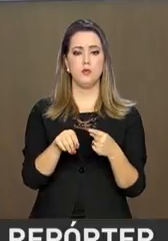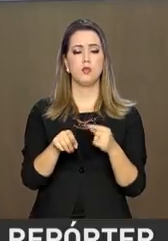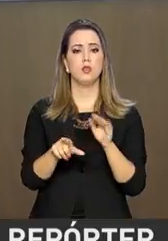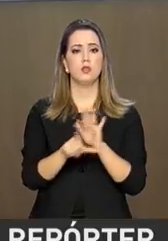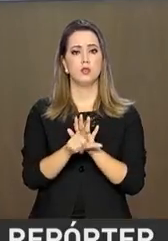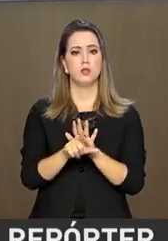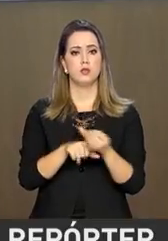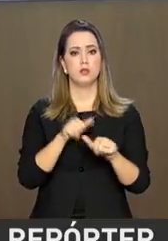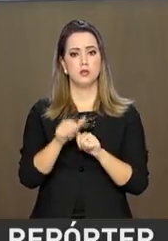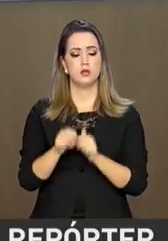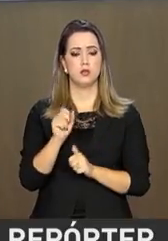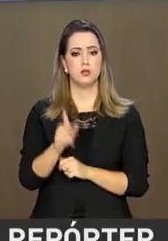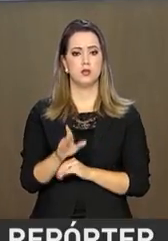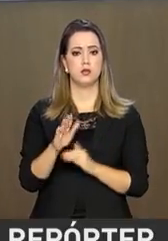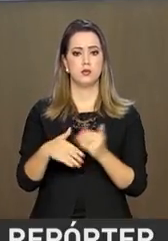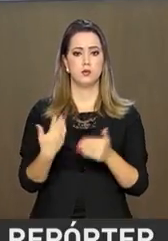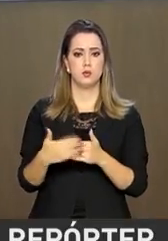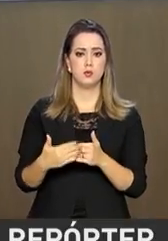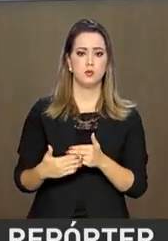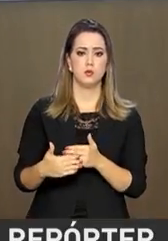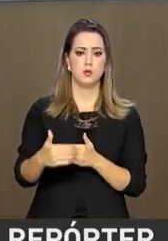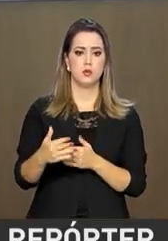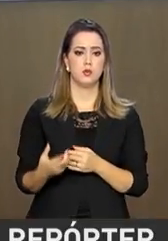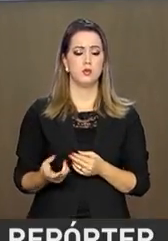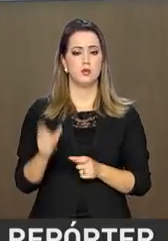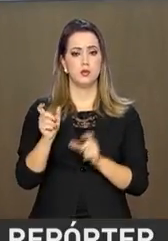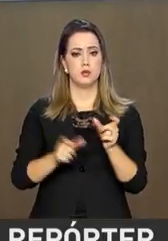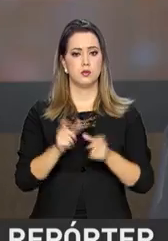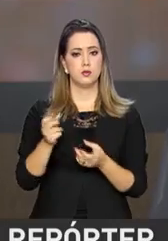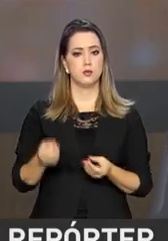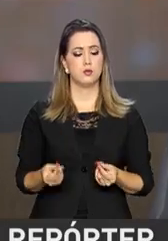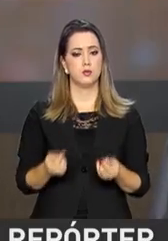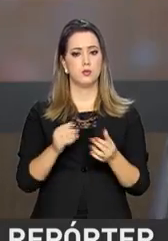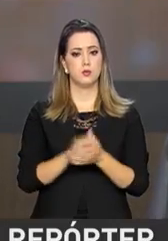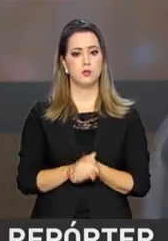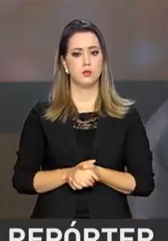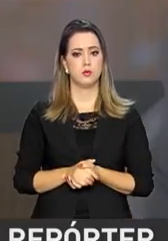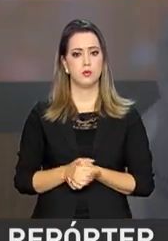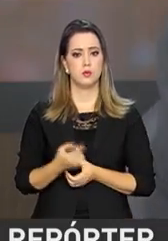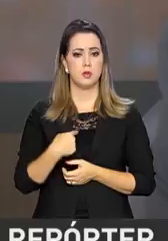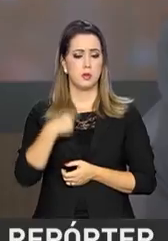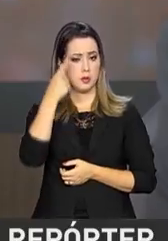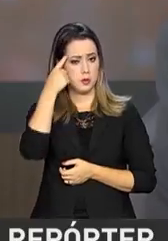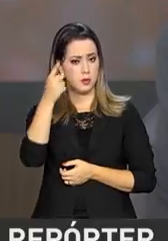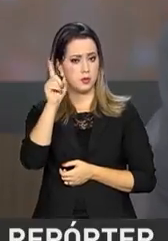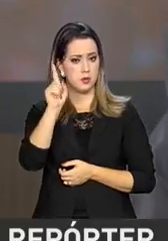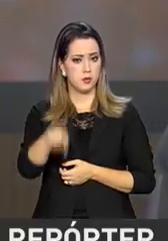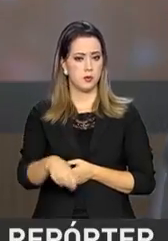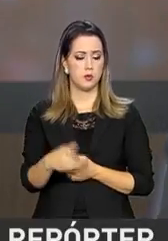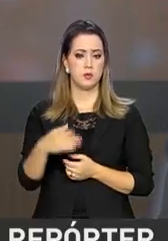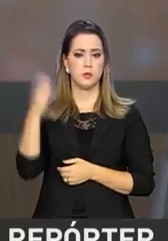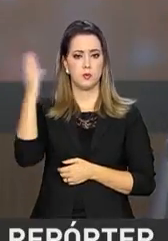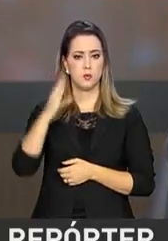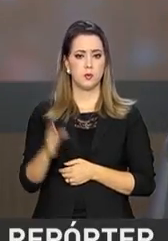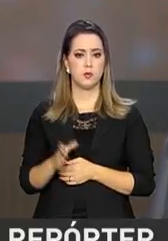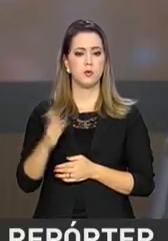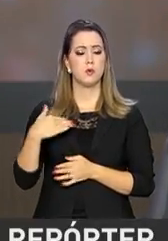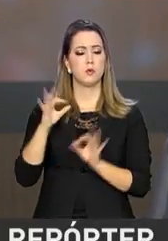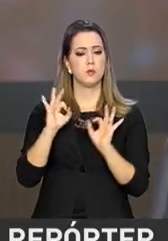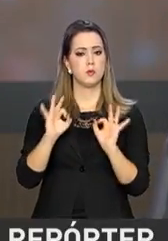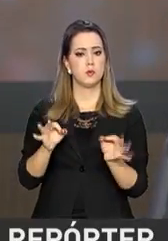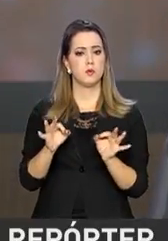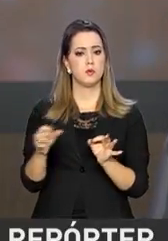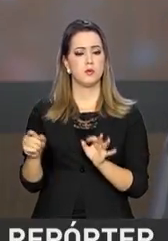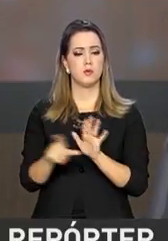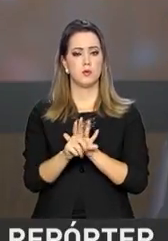da previdência que é manter o pagamento dos benefícios previdenciários eu penso que esse sistema de previdência ou seja para o brasil moisés e quando